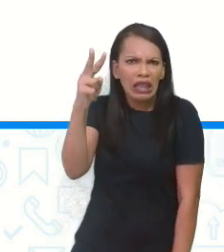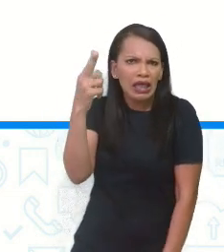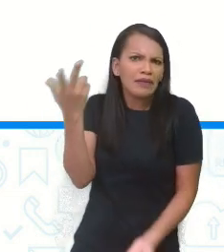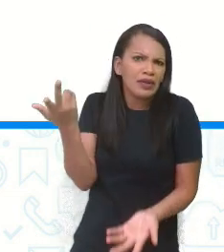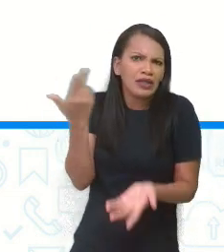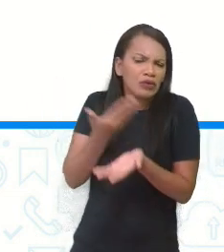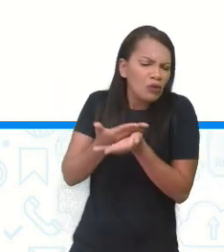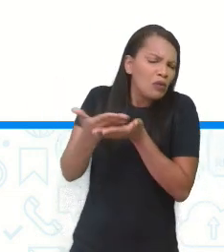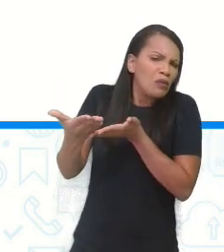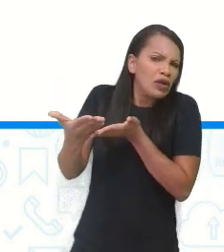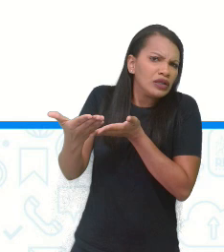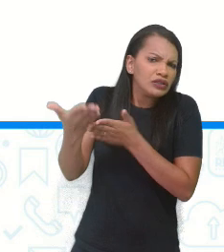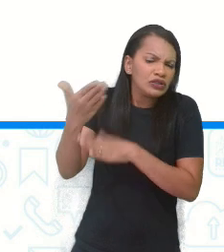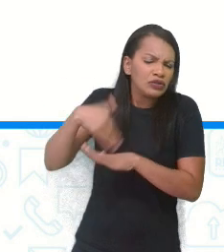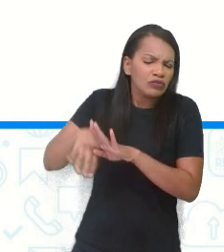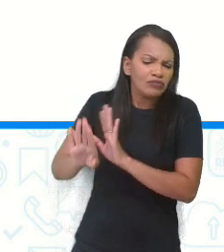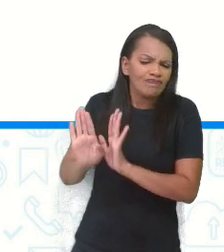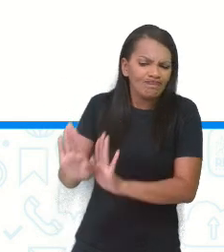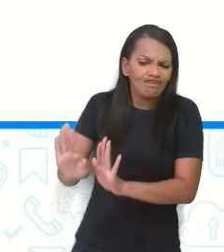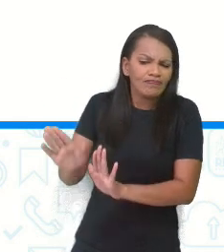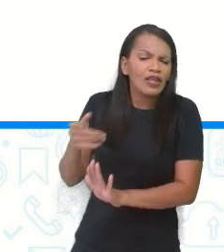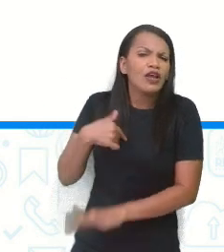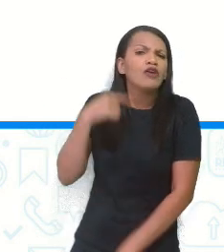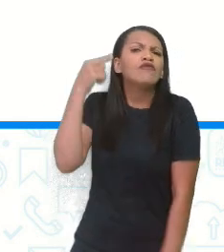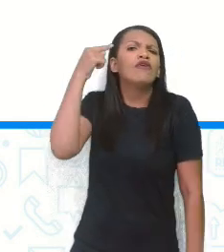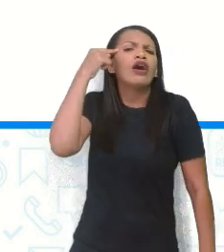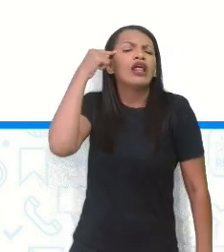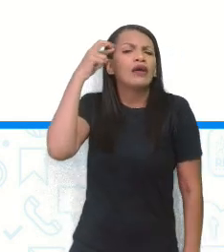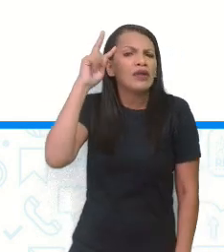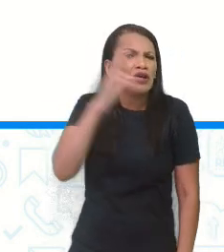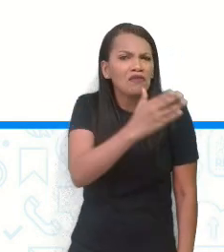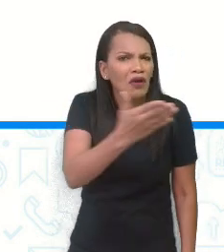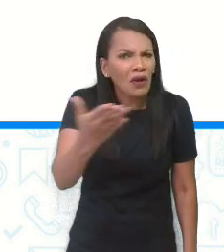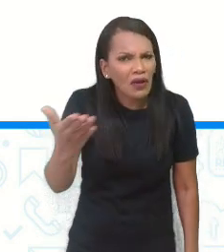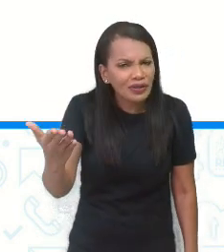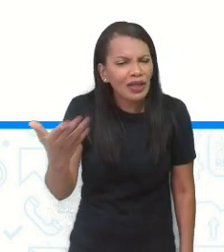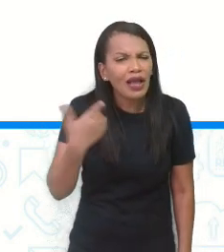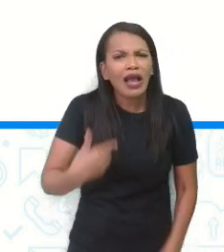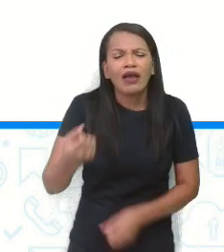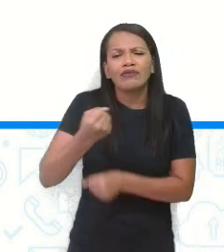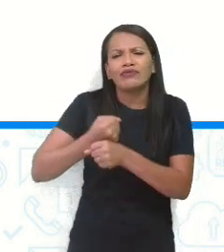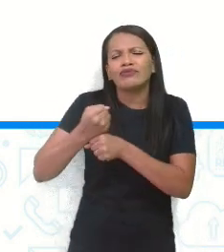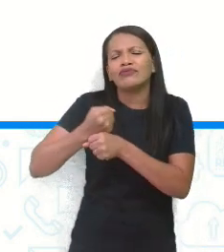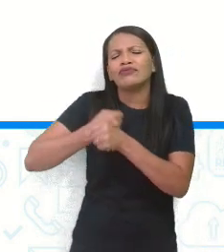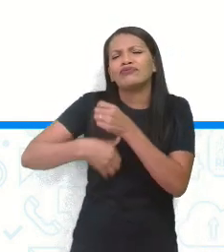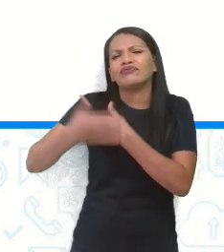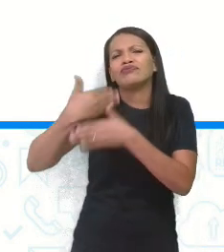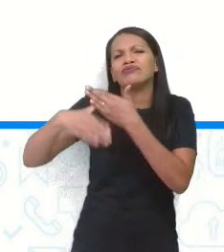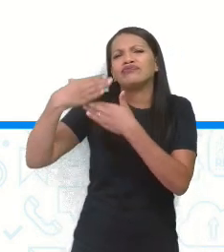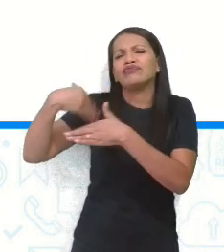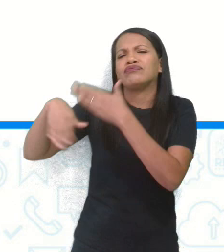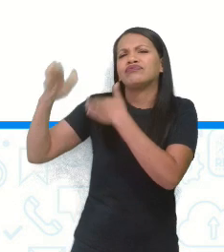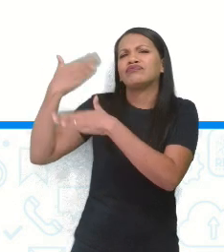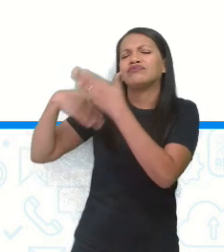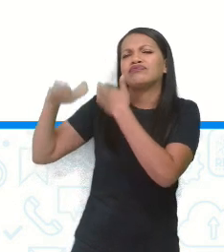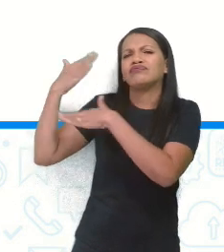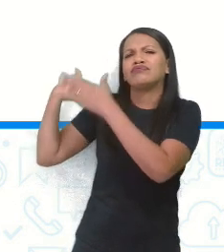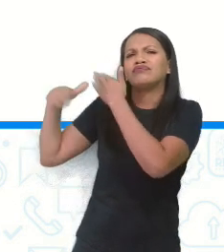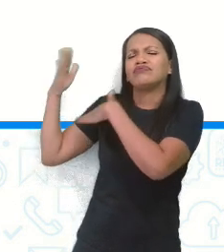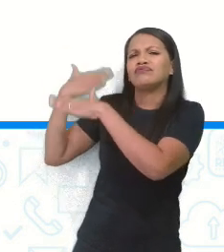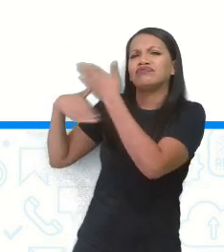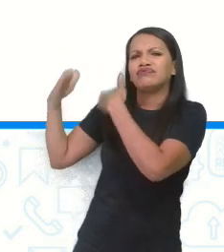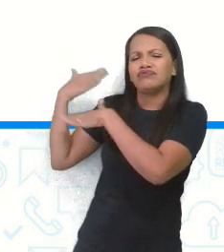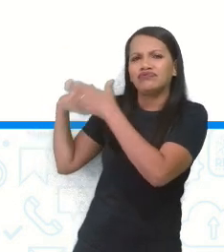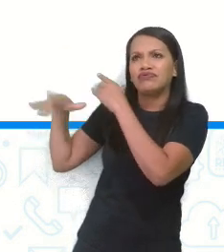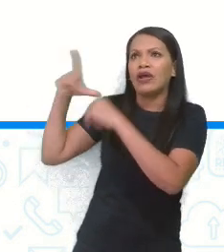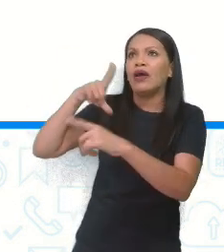de tudo, mas pode deixar, vou refrescar sua memória. Há muito tempo, lá em Belém, deu início